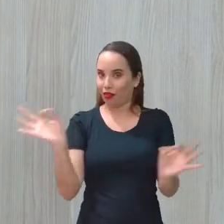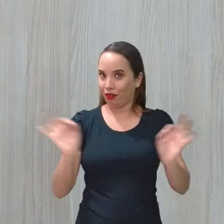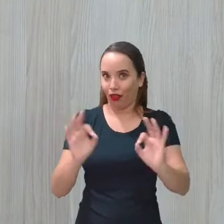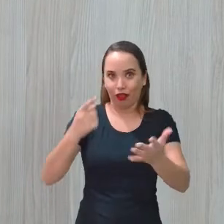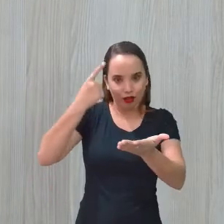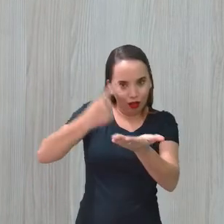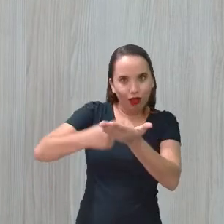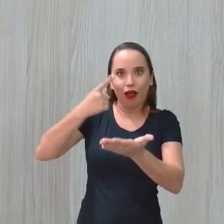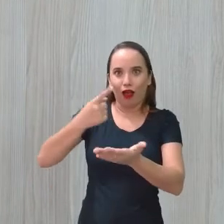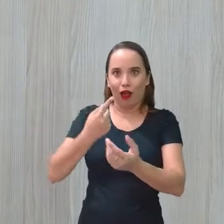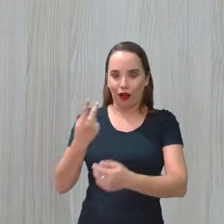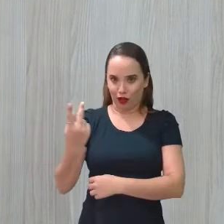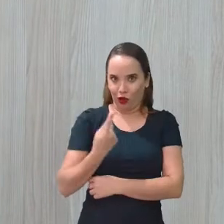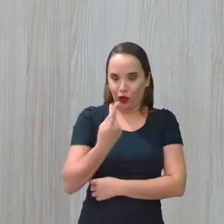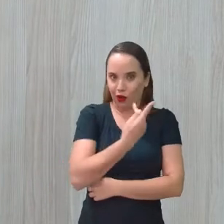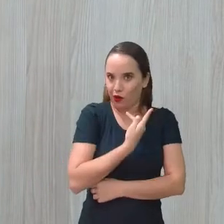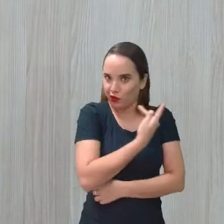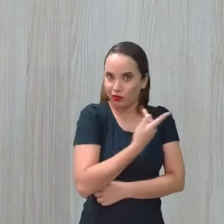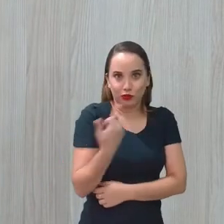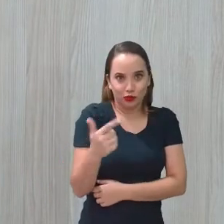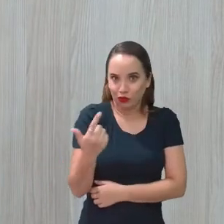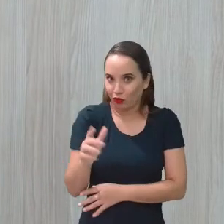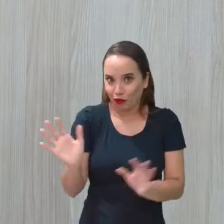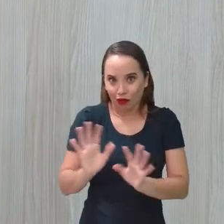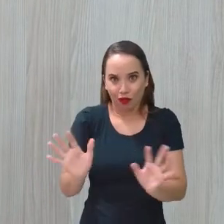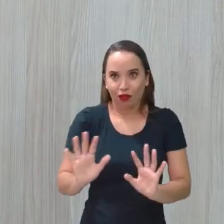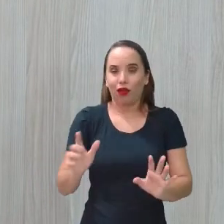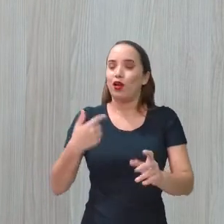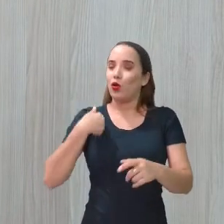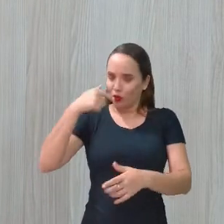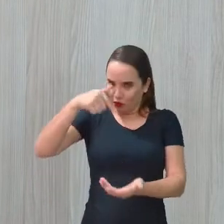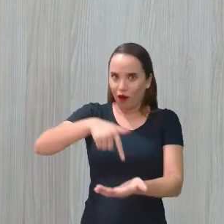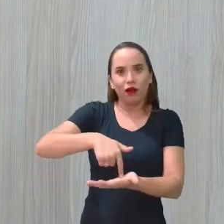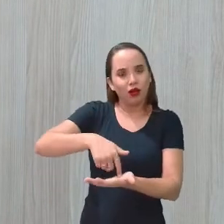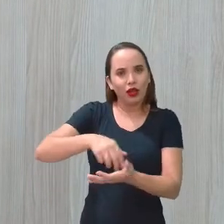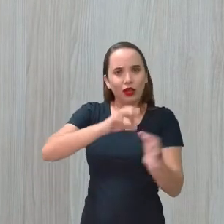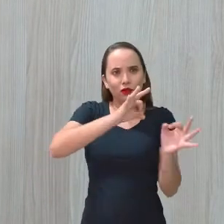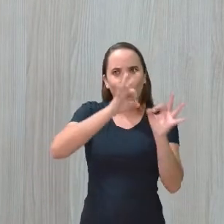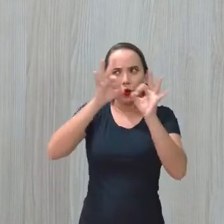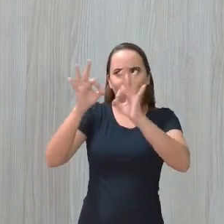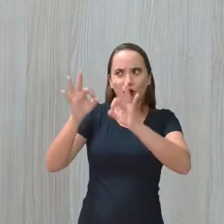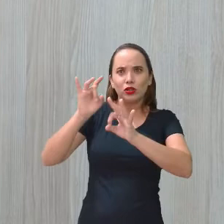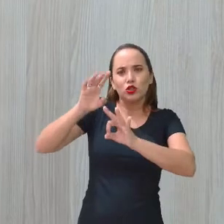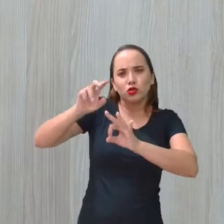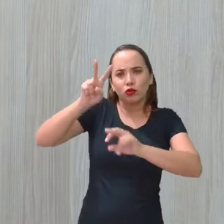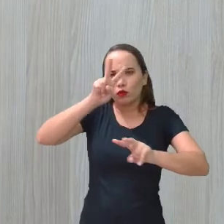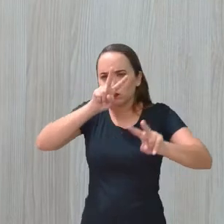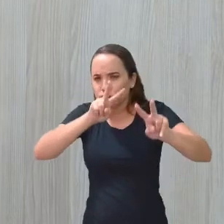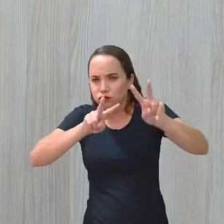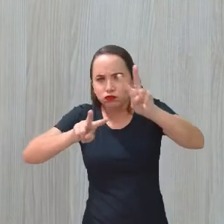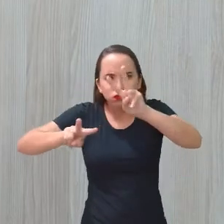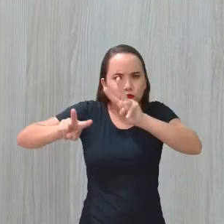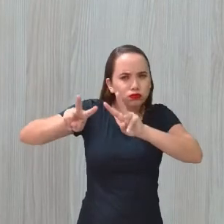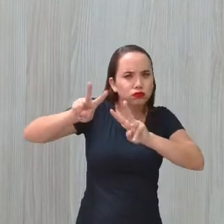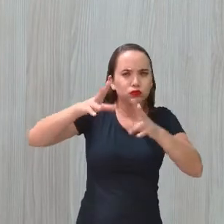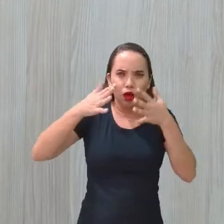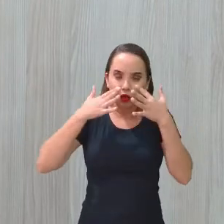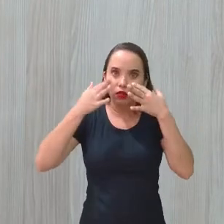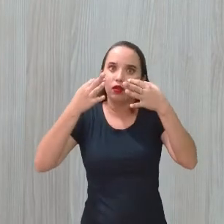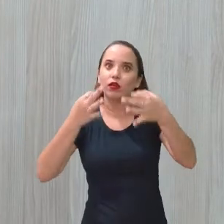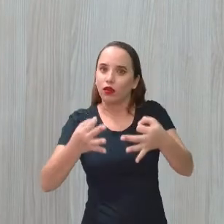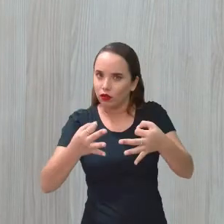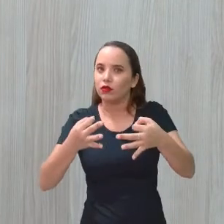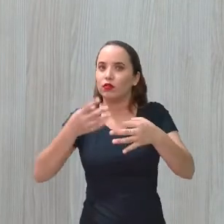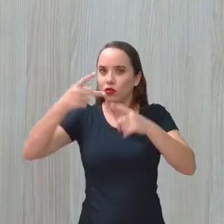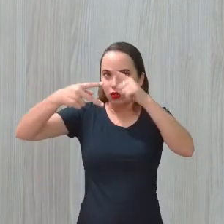igualzinho vocês, prestando atenção no que o professor Tiago está dizendo. E foi por observação mesmo. Fui lá, prestei atenção nas duas